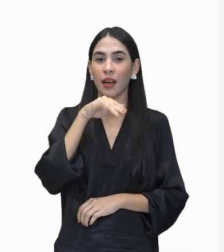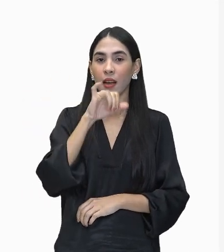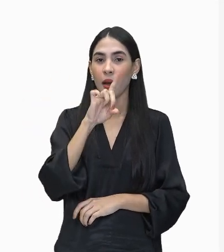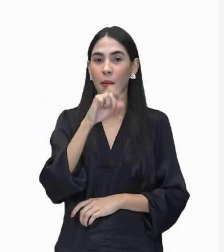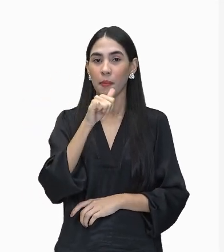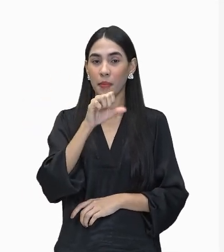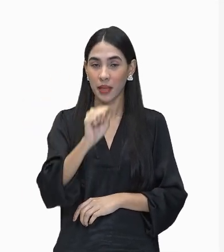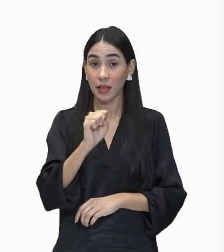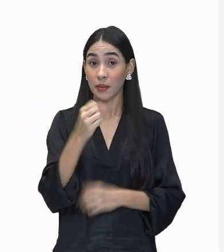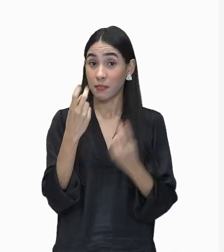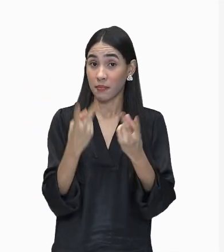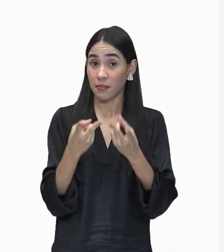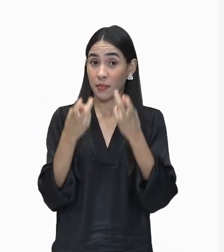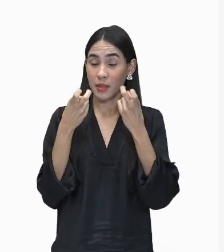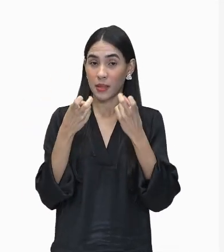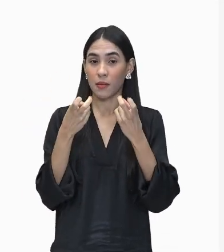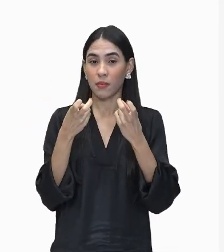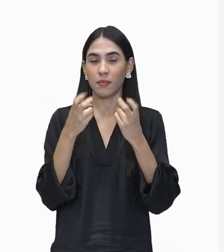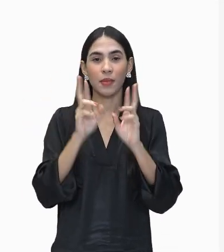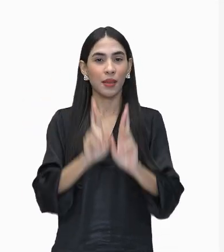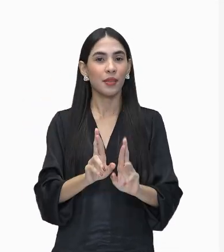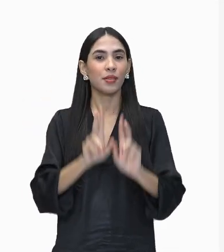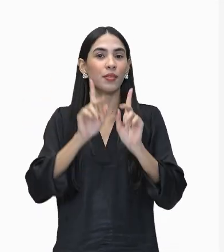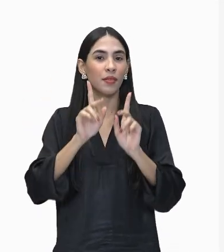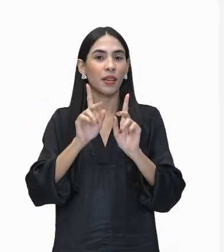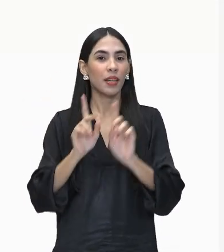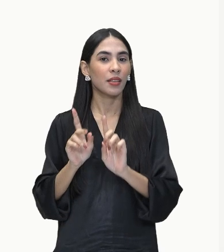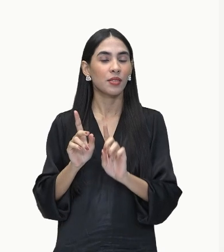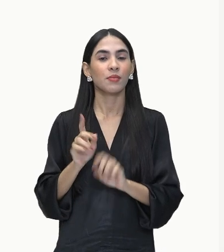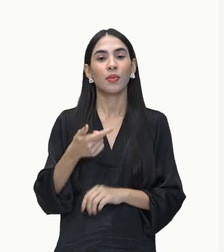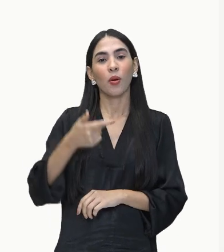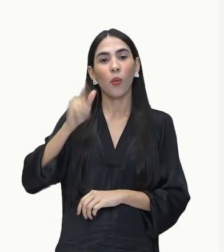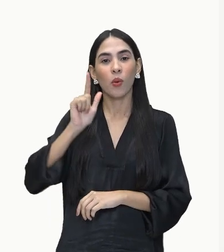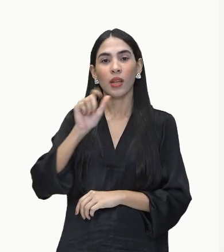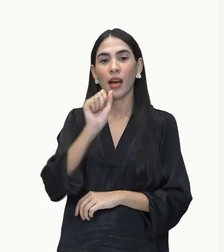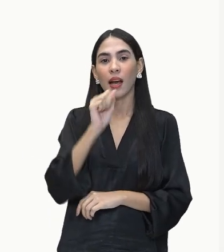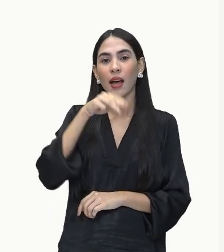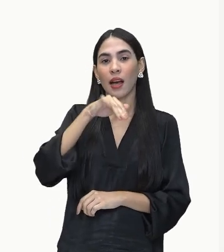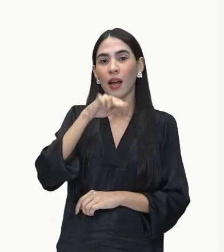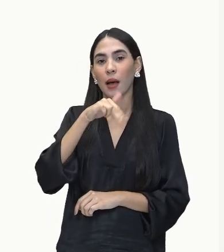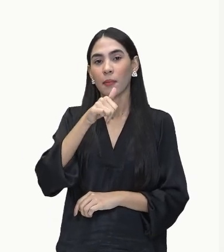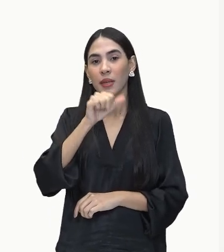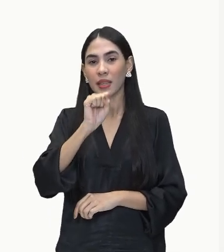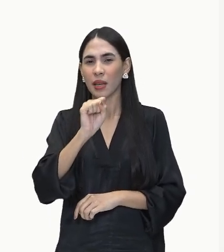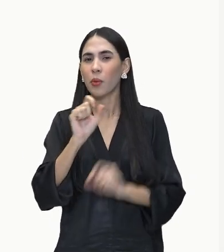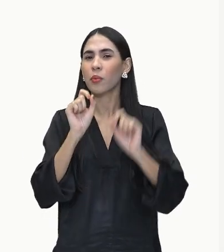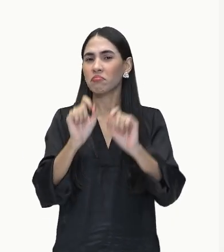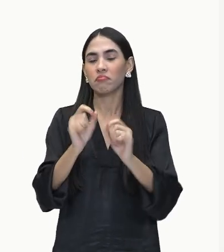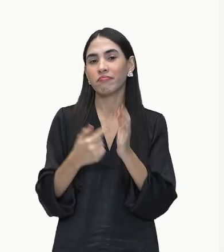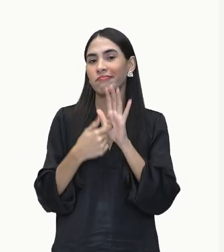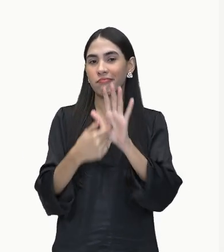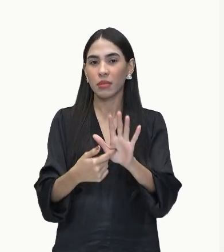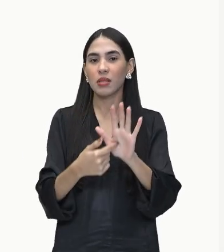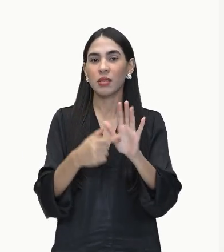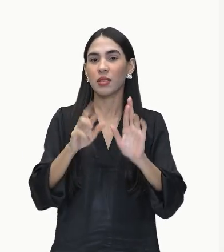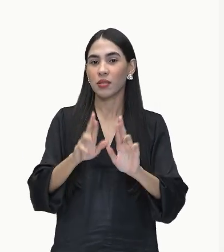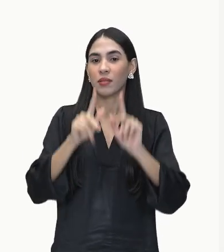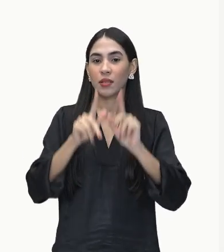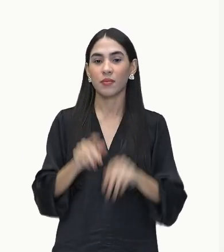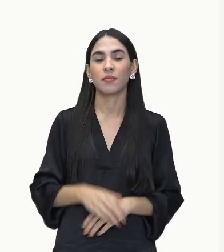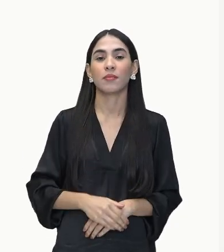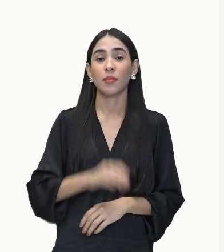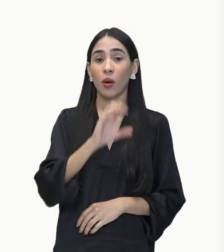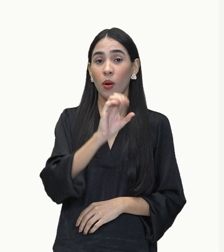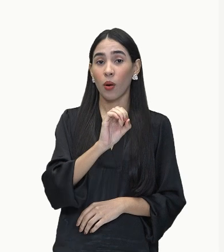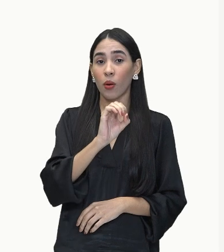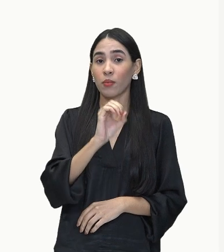amidas. Observem como ela é diferente das aminas. O que apareceu de diferente? O